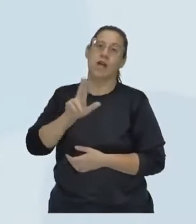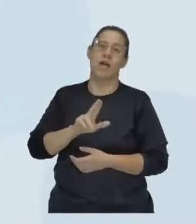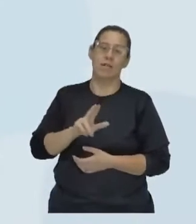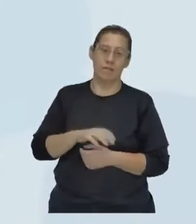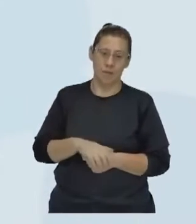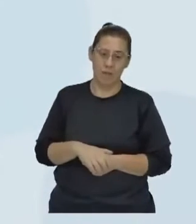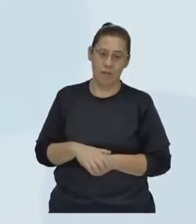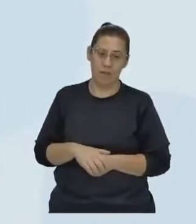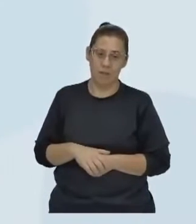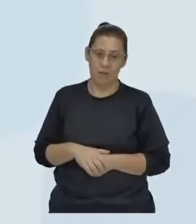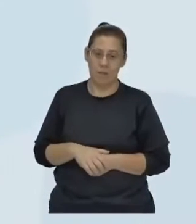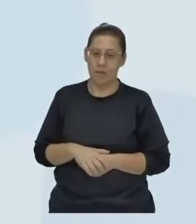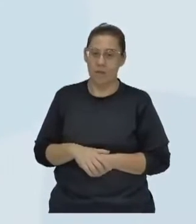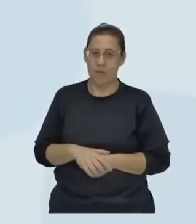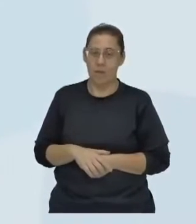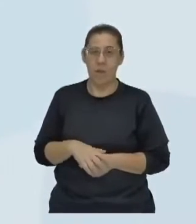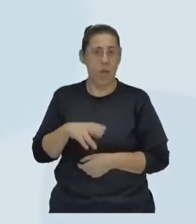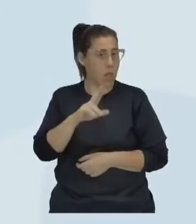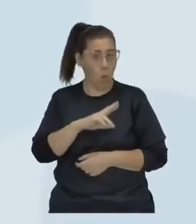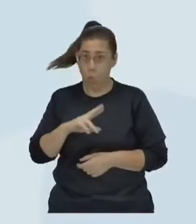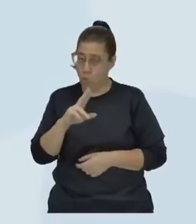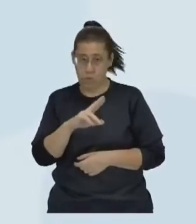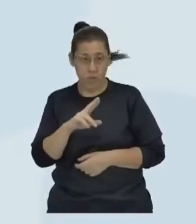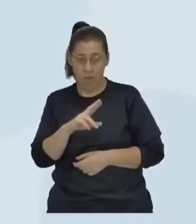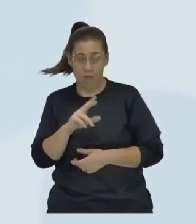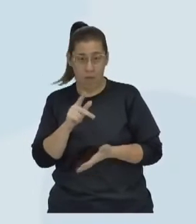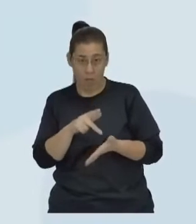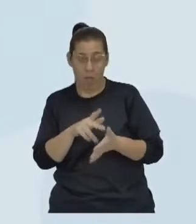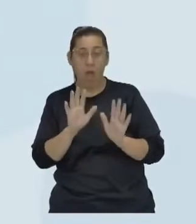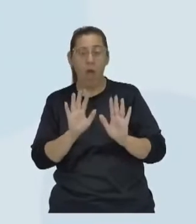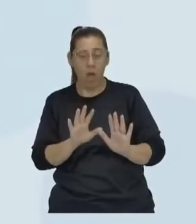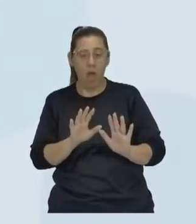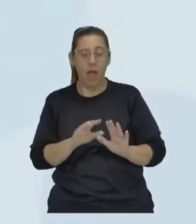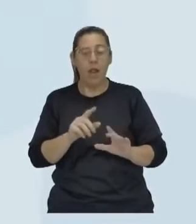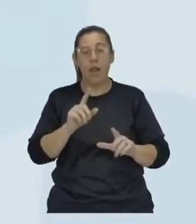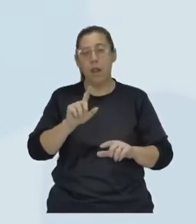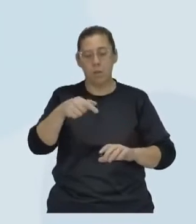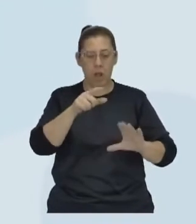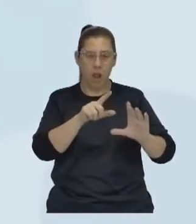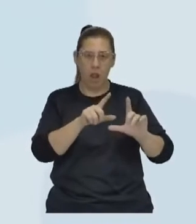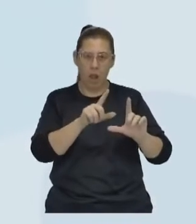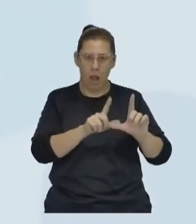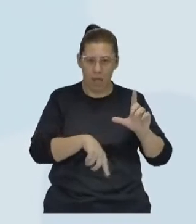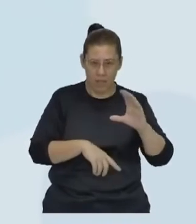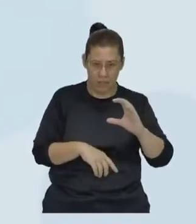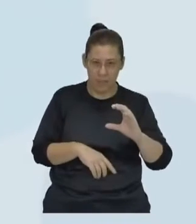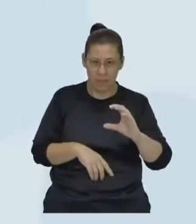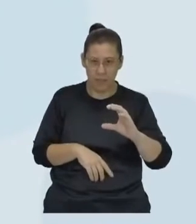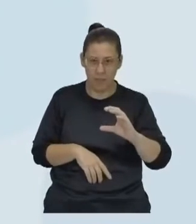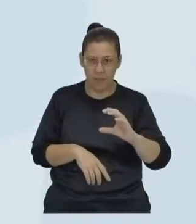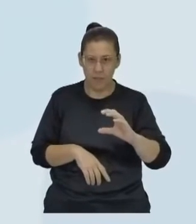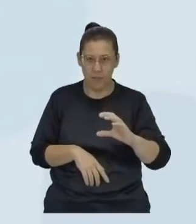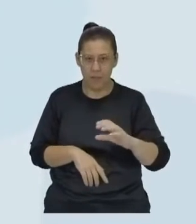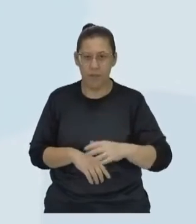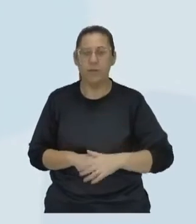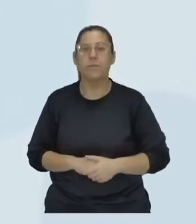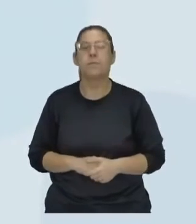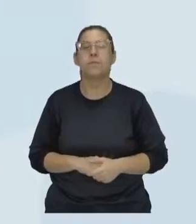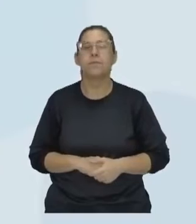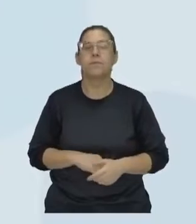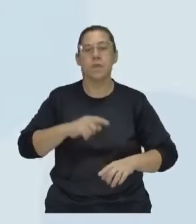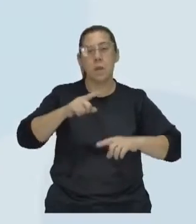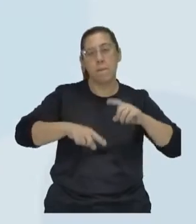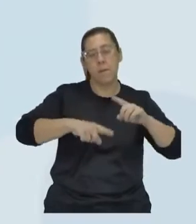o A, porque ele não usava realmente, ok? E depois era o C, né? Olha só, os equipamentos